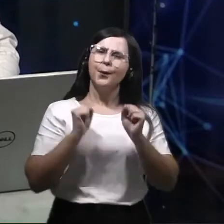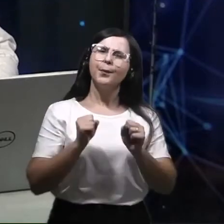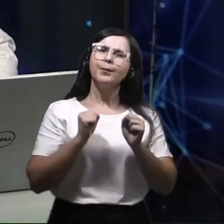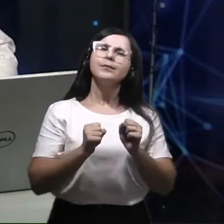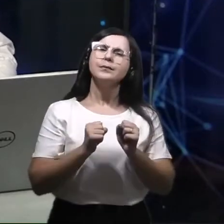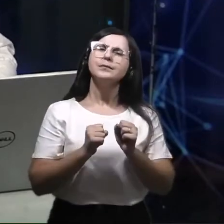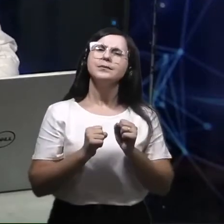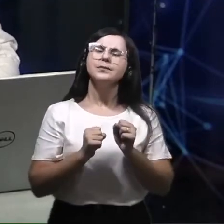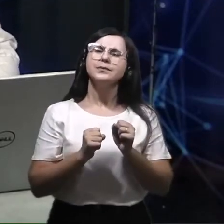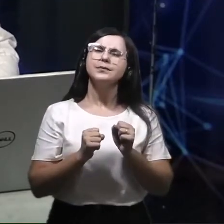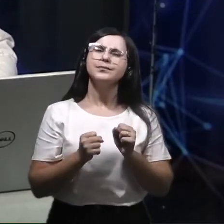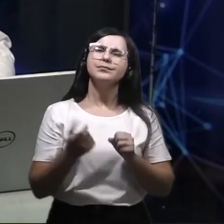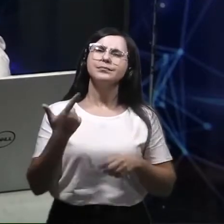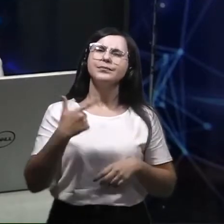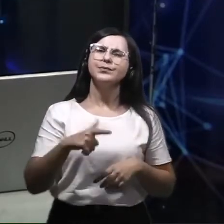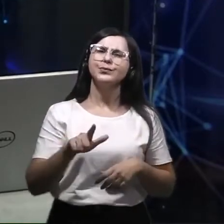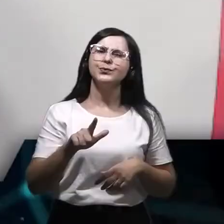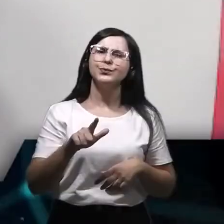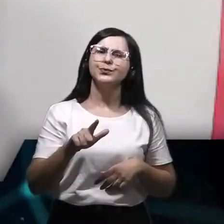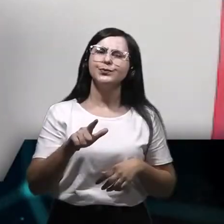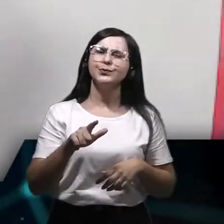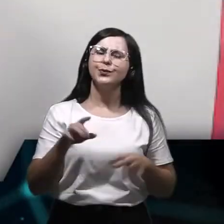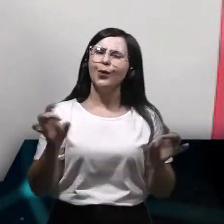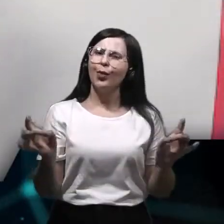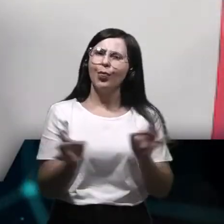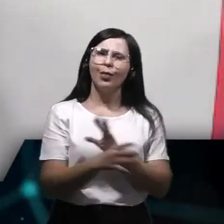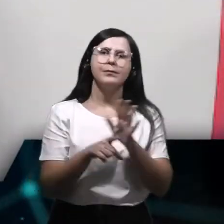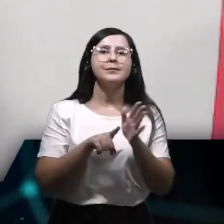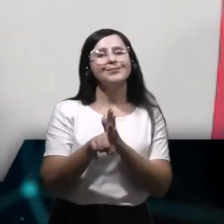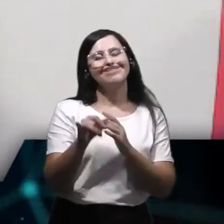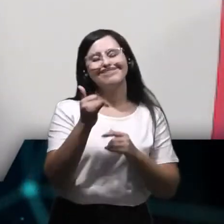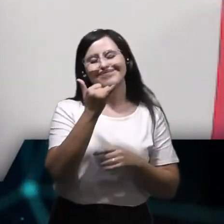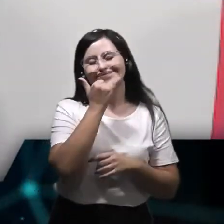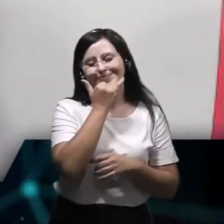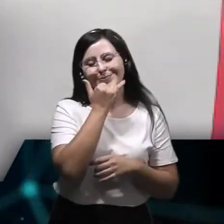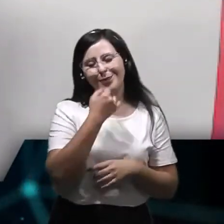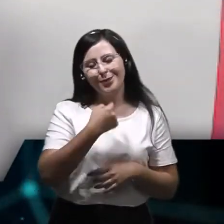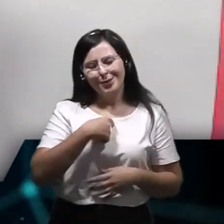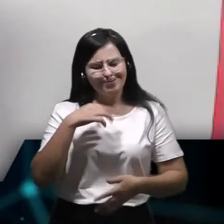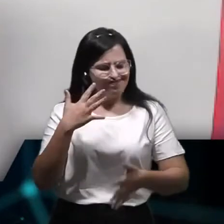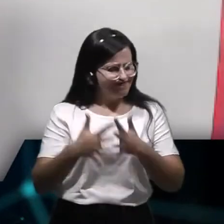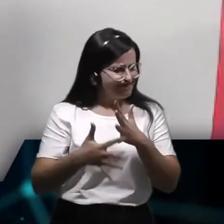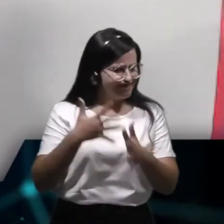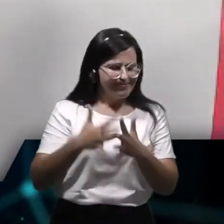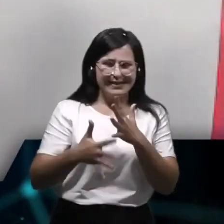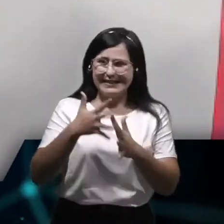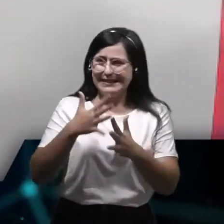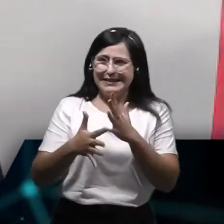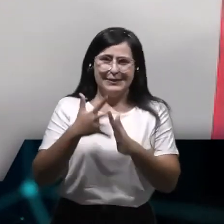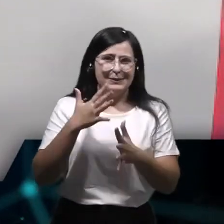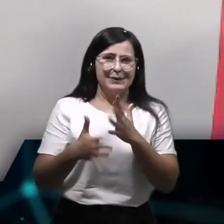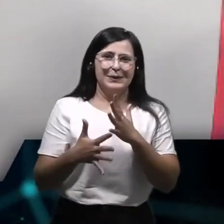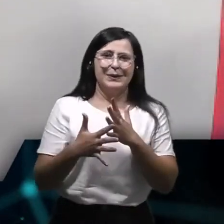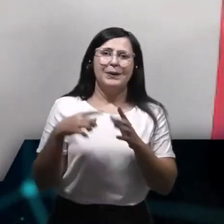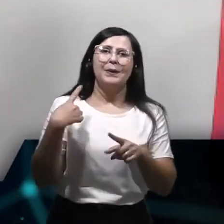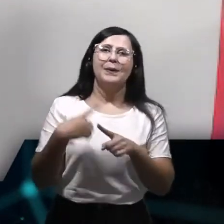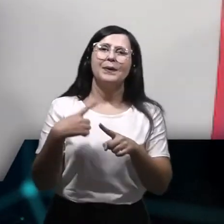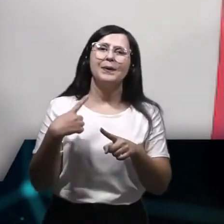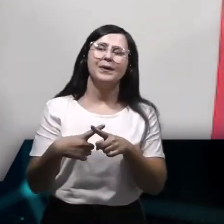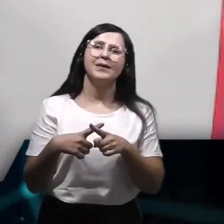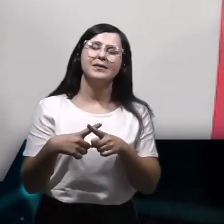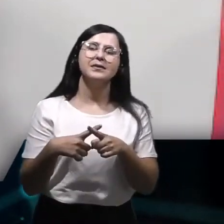réplica e na réplica ele pode, então, concluir o tema. Peço desculpa que eu me atrapalhei aqui, eu puxei outro tema que não